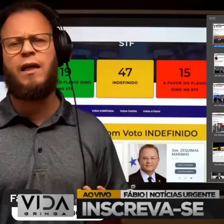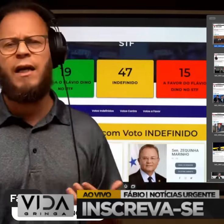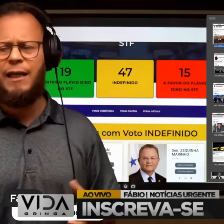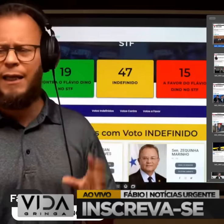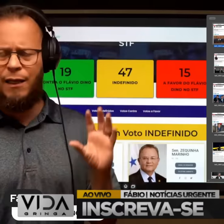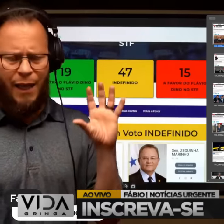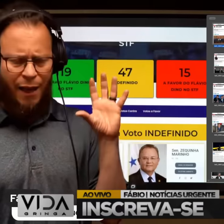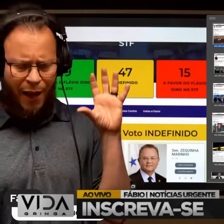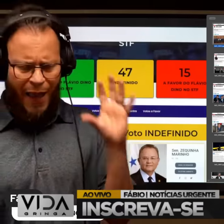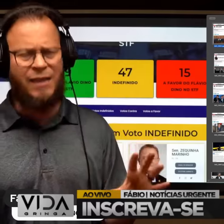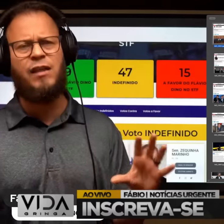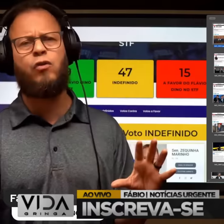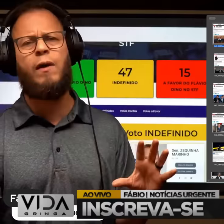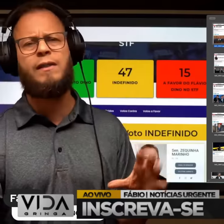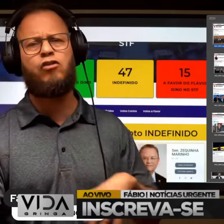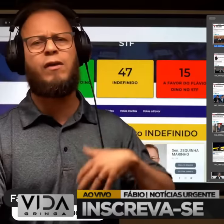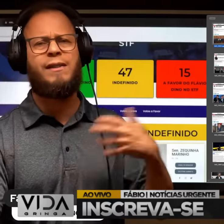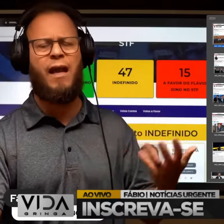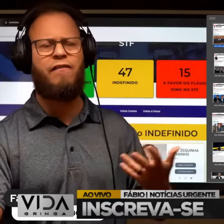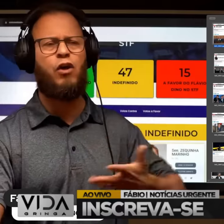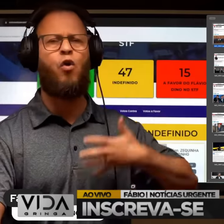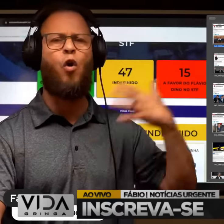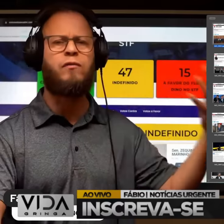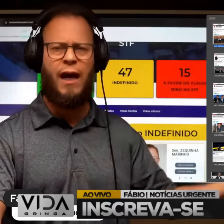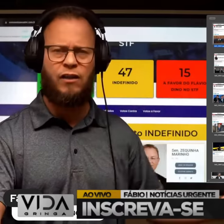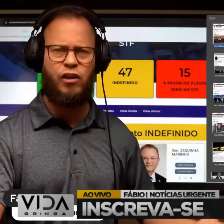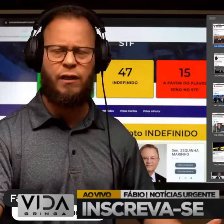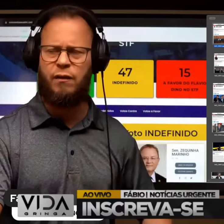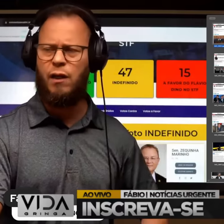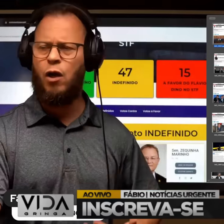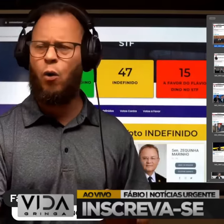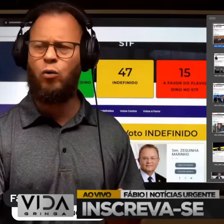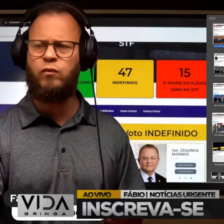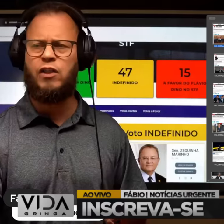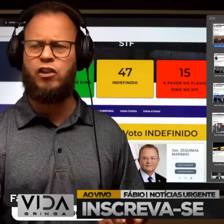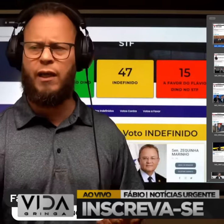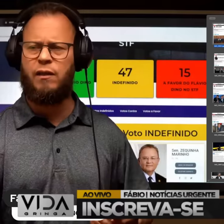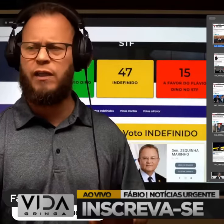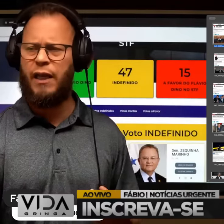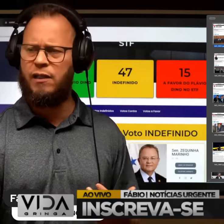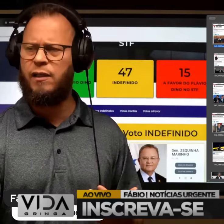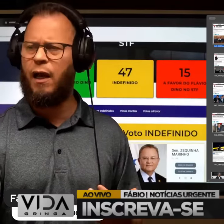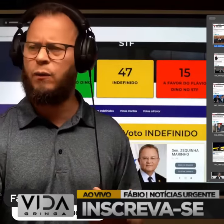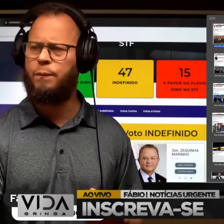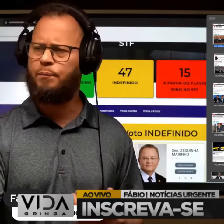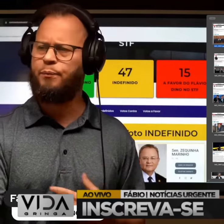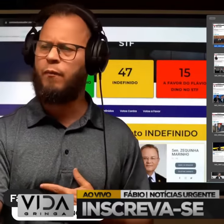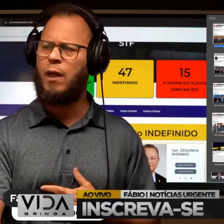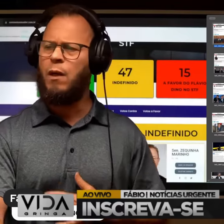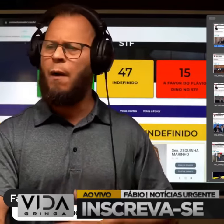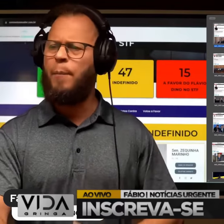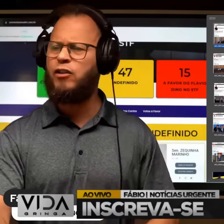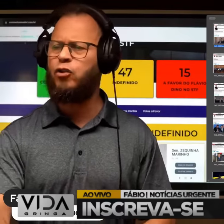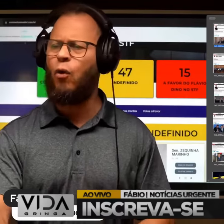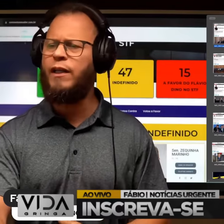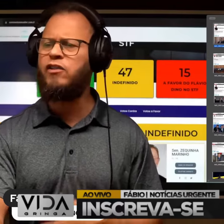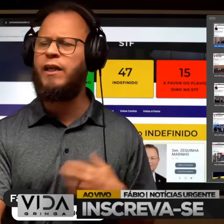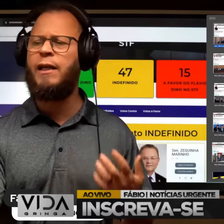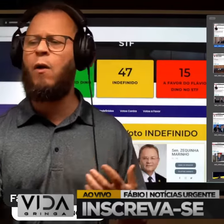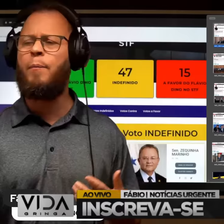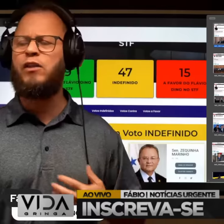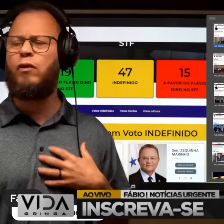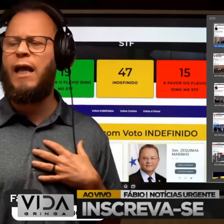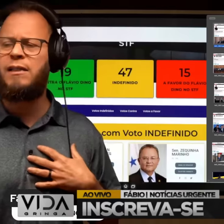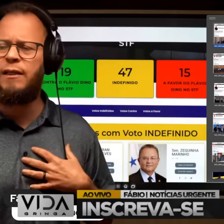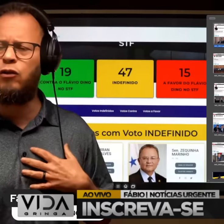mostra que essas coisas só servem contra a direita. Contra as esquerdas, eles se calam. Pastores